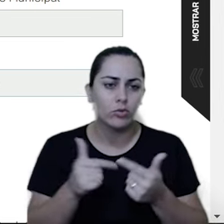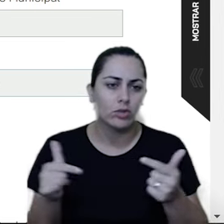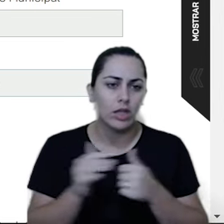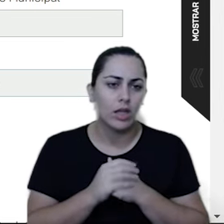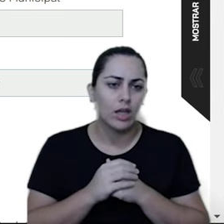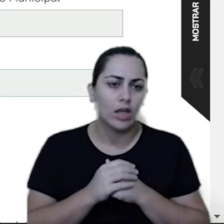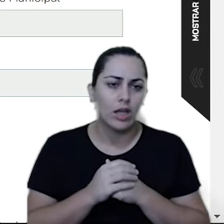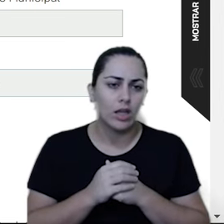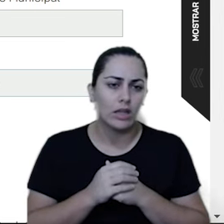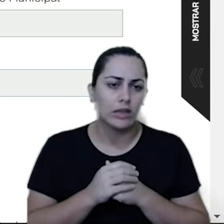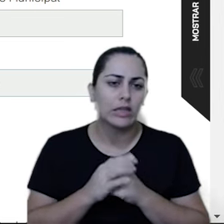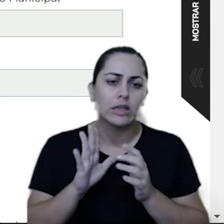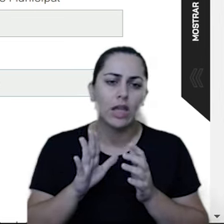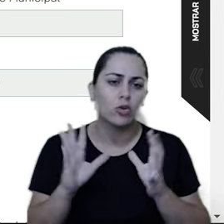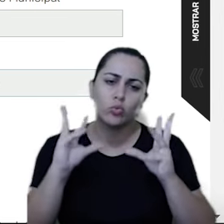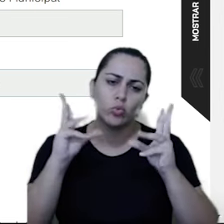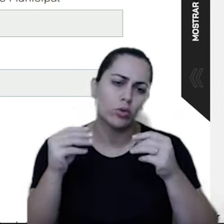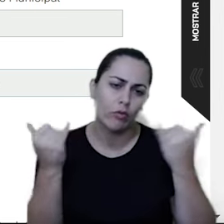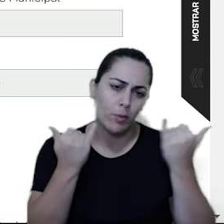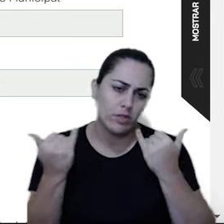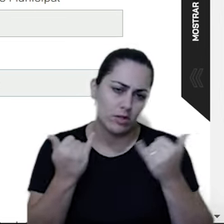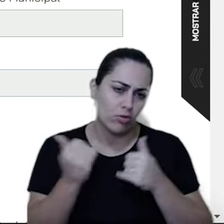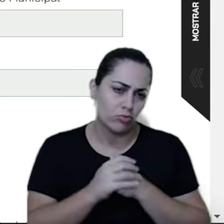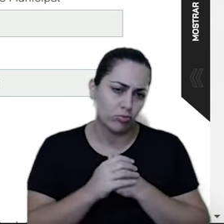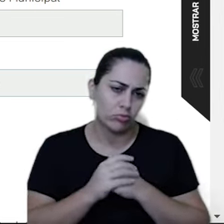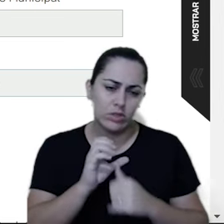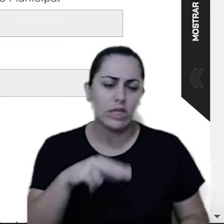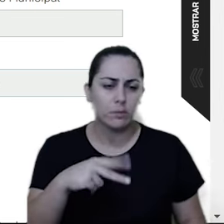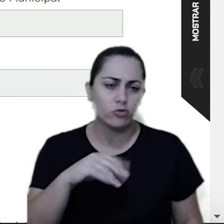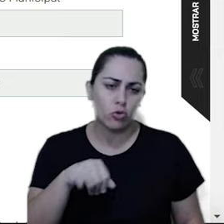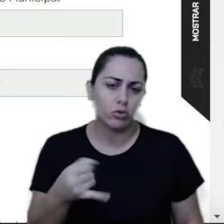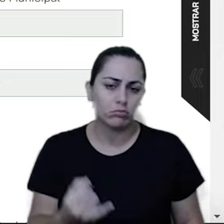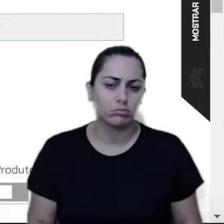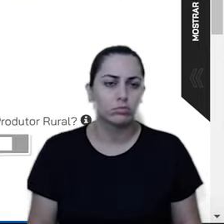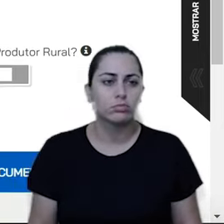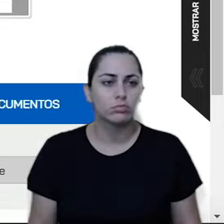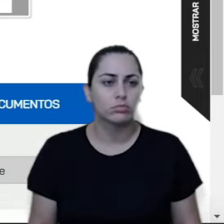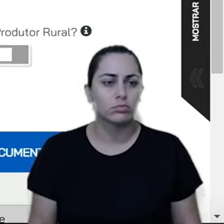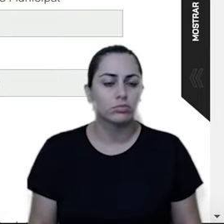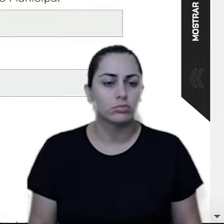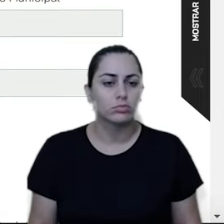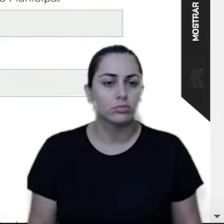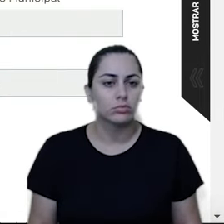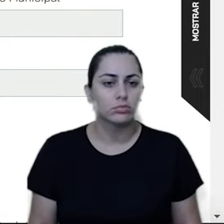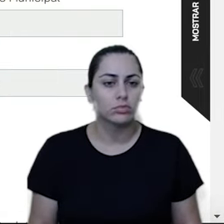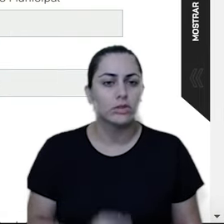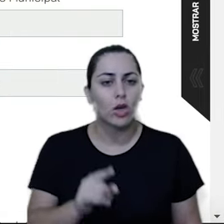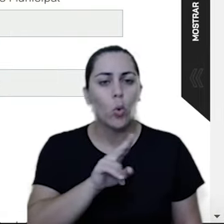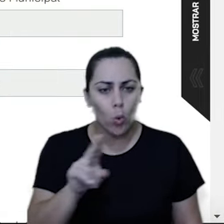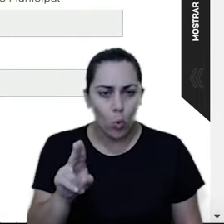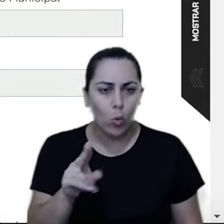mínimo 60 traz tudo que tiver ele traz a informação do do cartão do do CNPJ né a parte